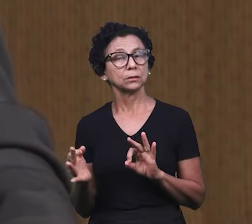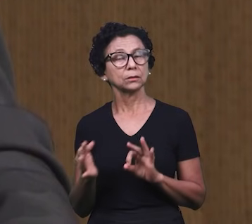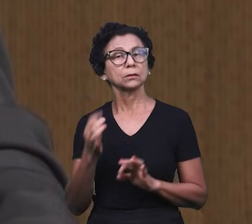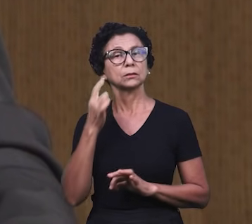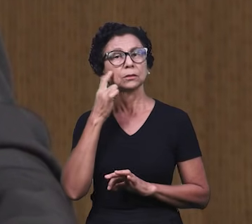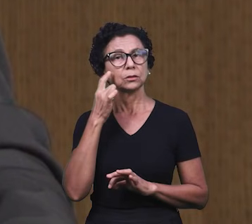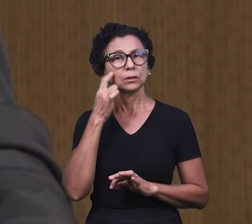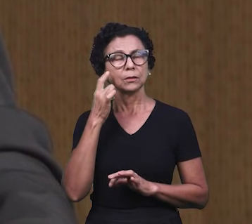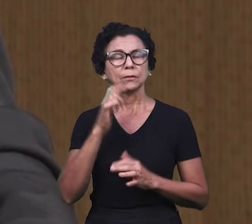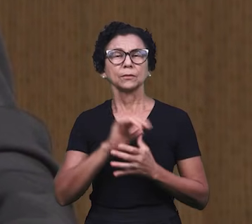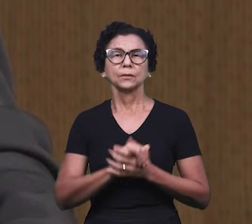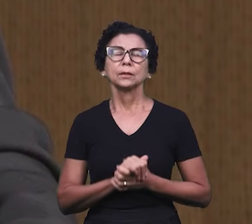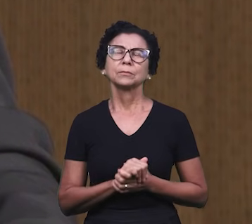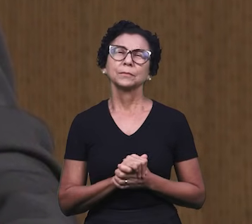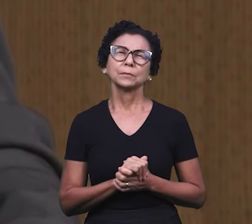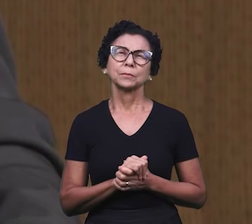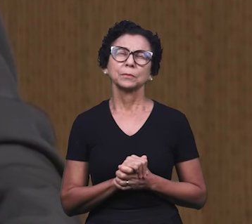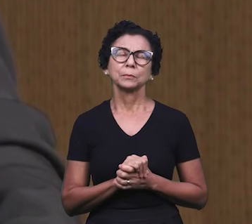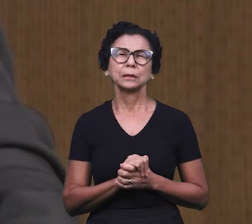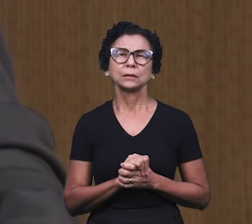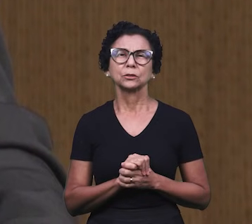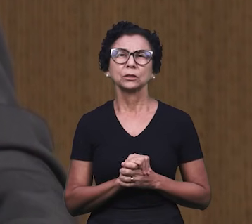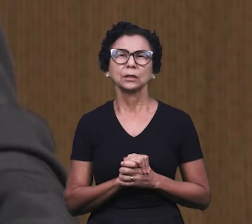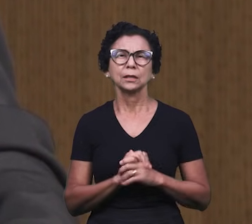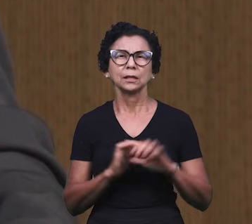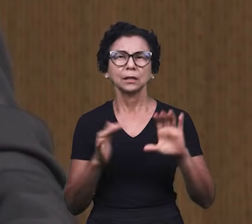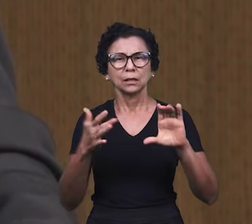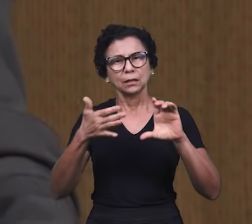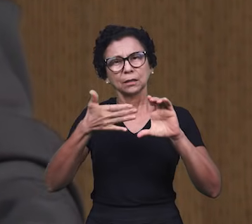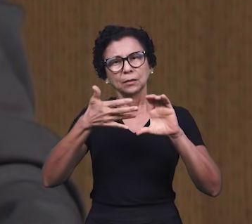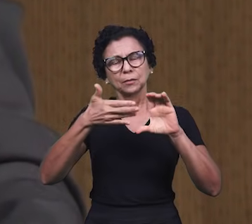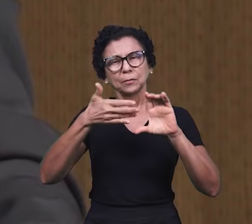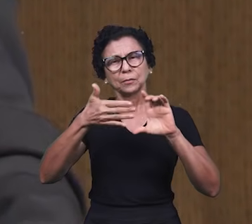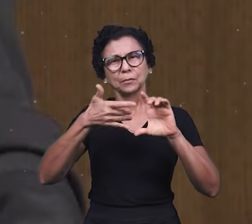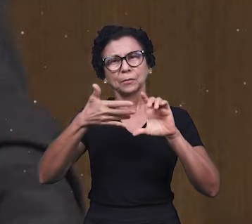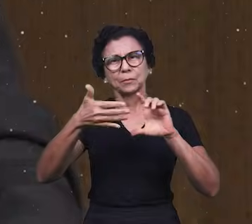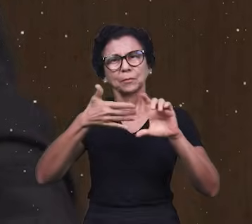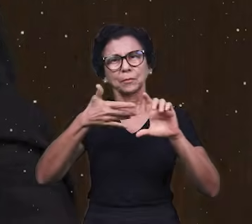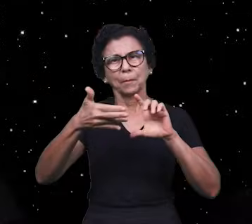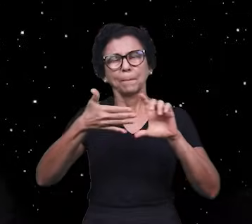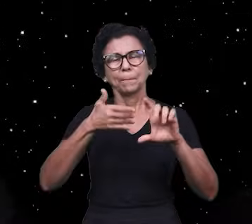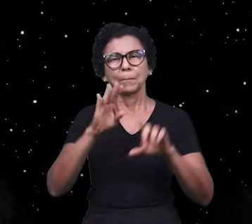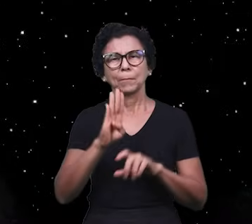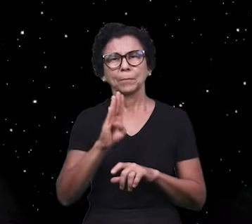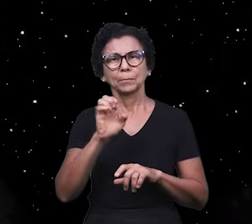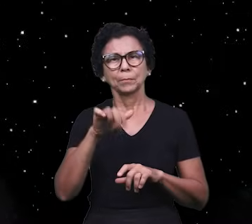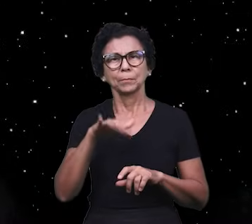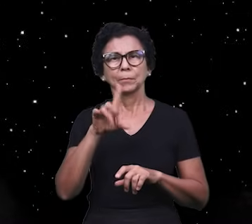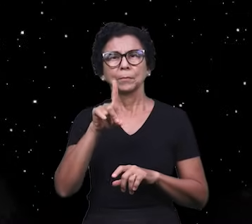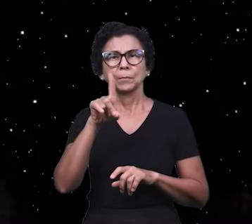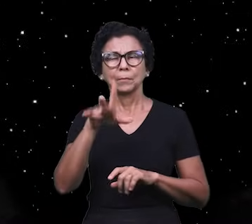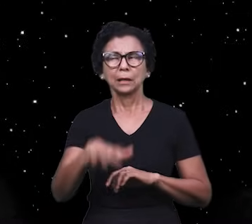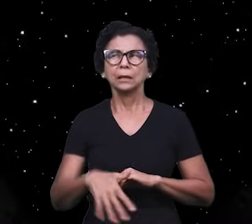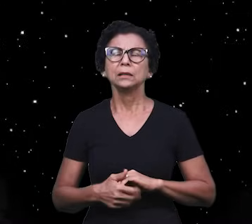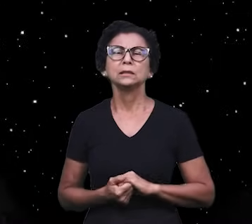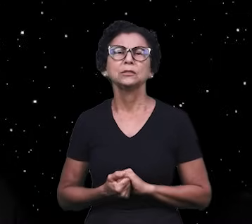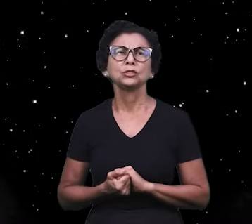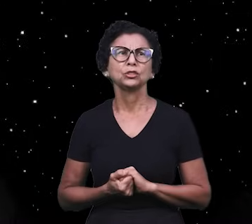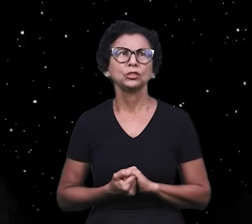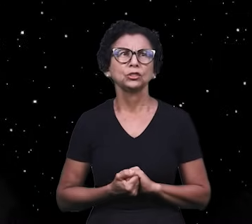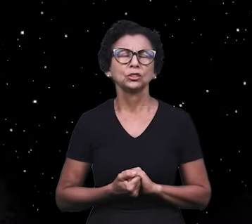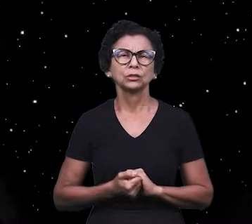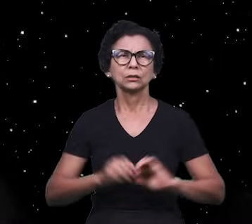dessa transmissão na Band, principalmente, né? Que é ali entre 1 hora, o pessoal está almoçando e muitas das churrascarias